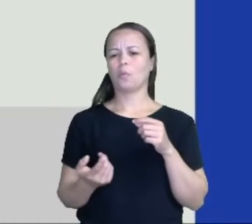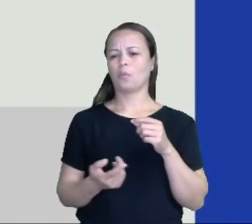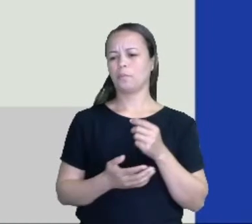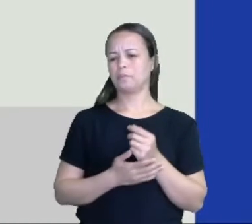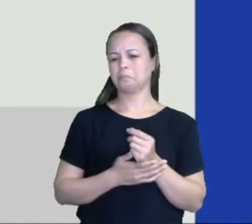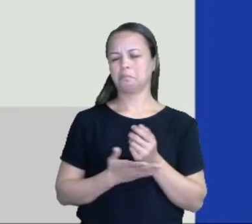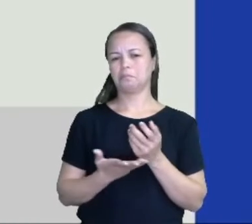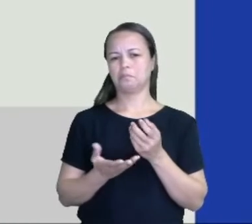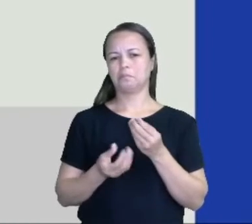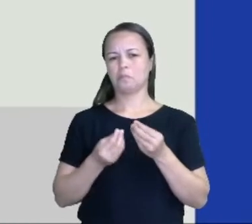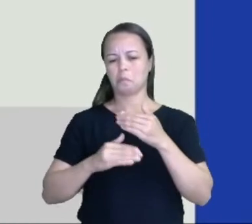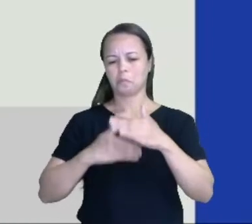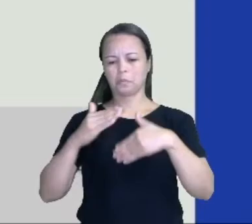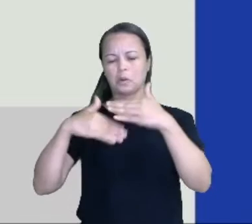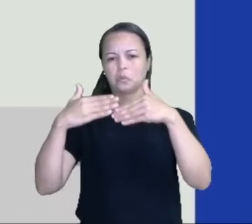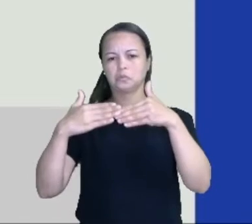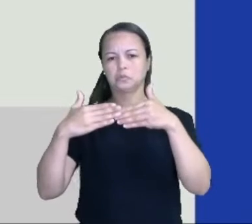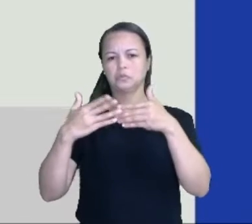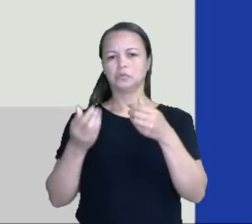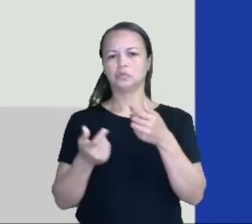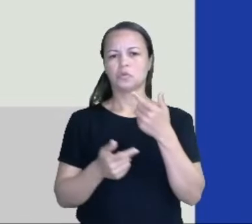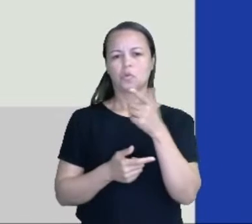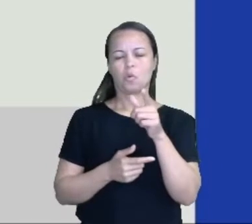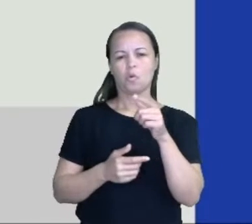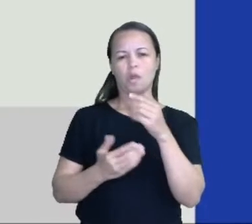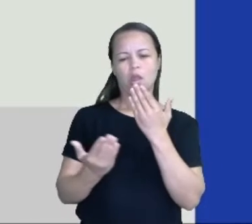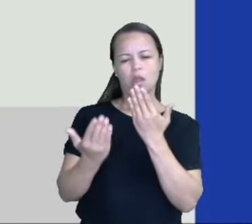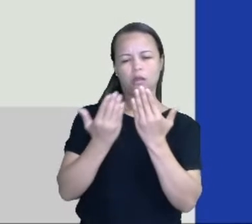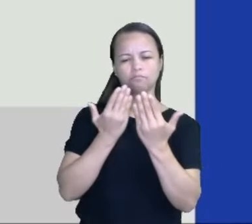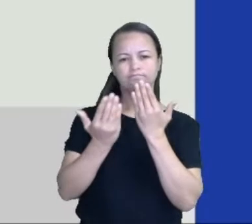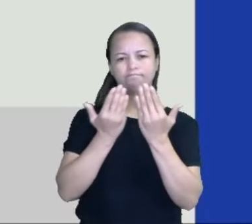produto, um lucro que é comparável